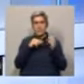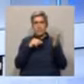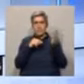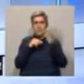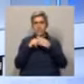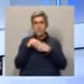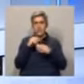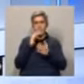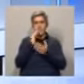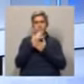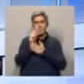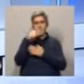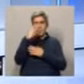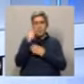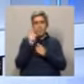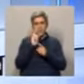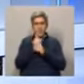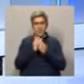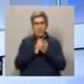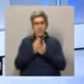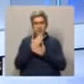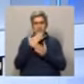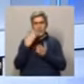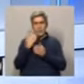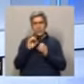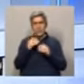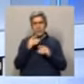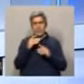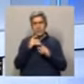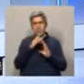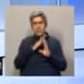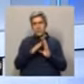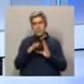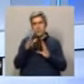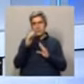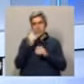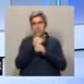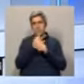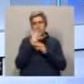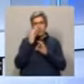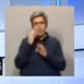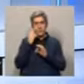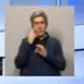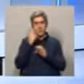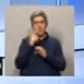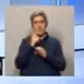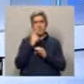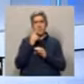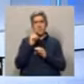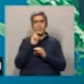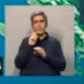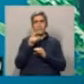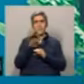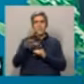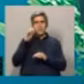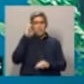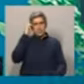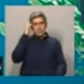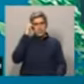para o feriado e muito vento ainda no início da semana, portanto, se vai deslocar para as Ilhas Britânicas, convém verificar os avisos nessa zona.